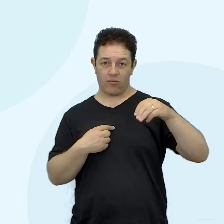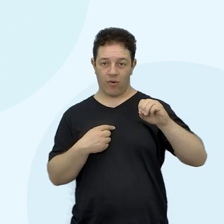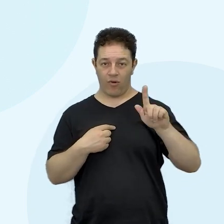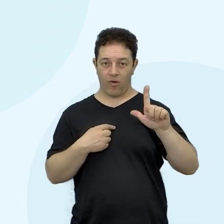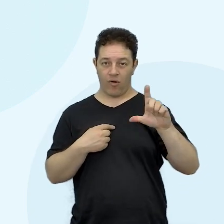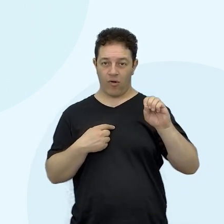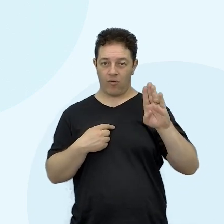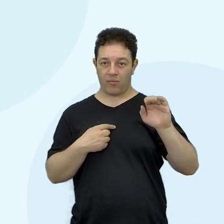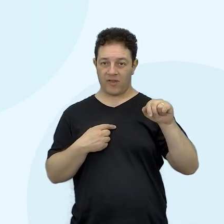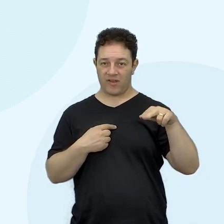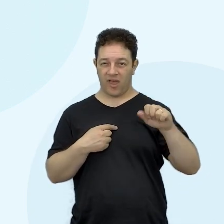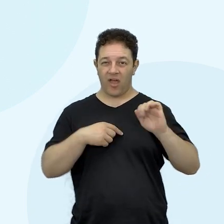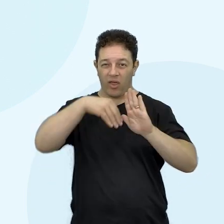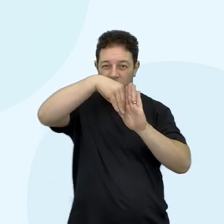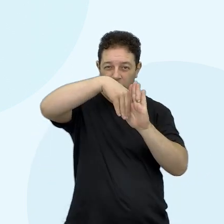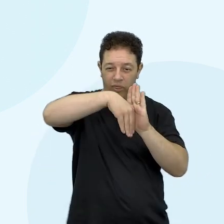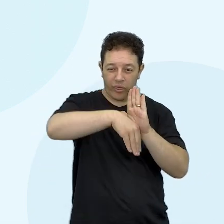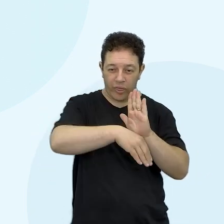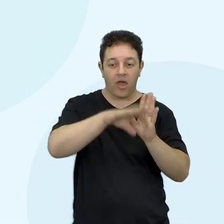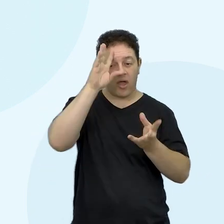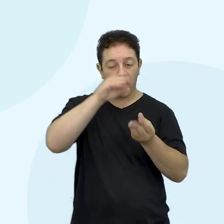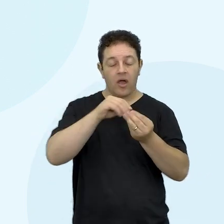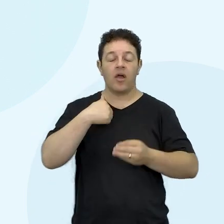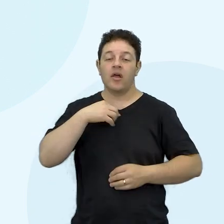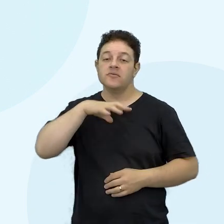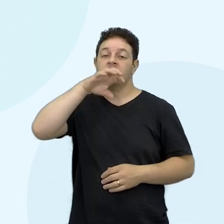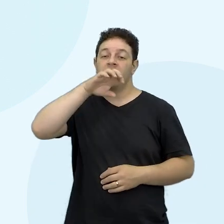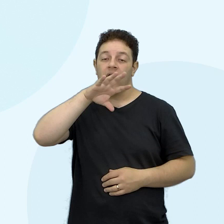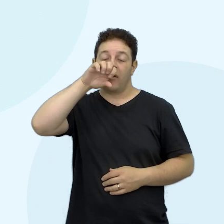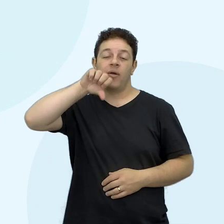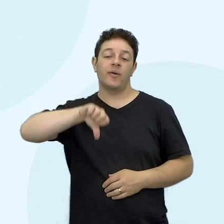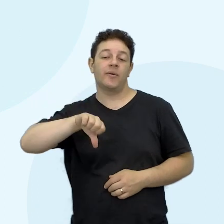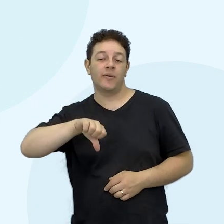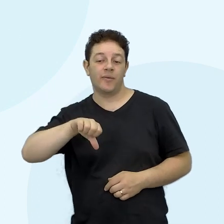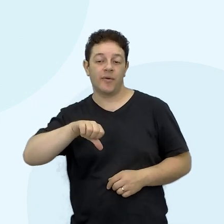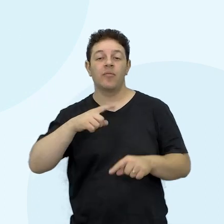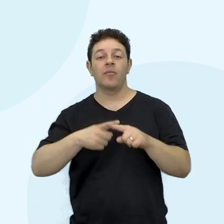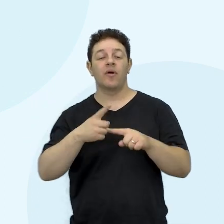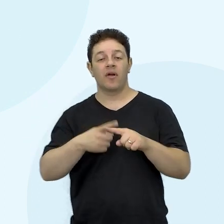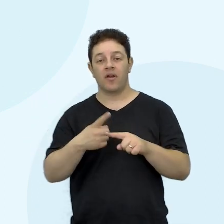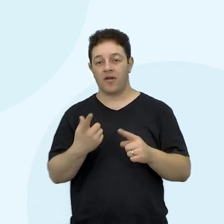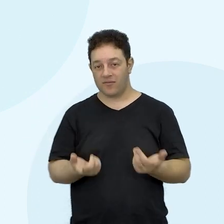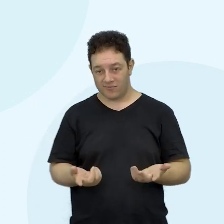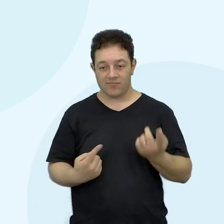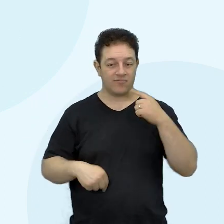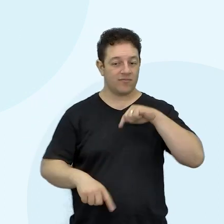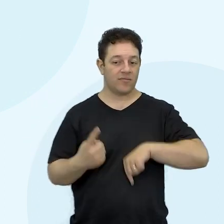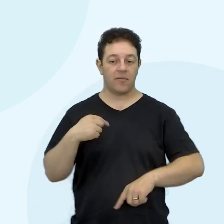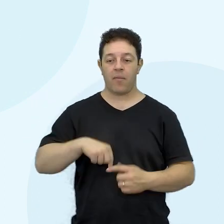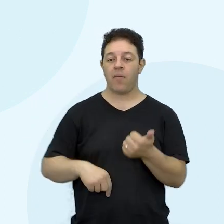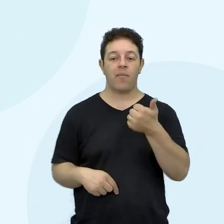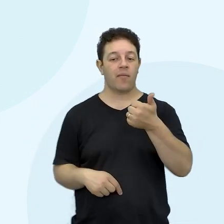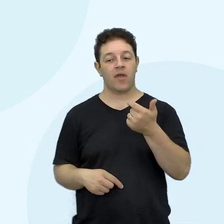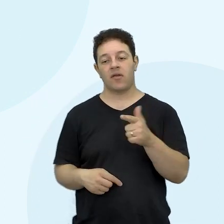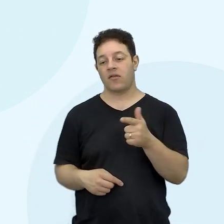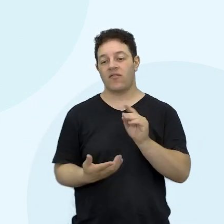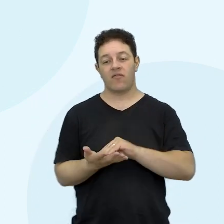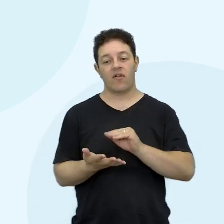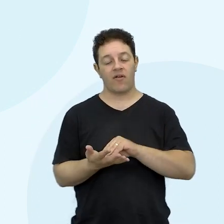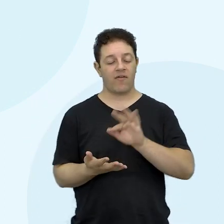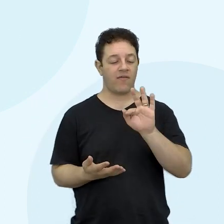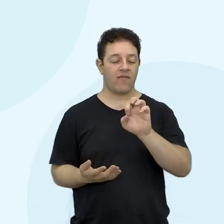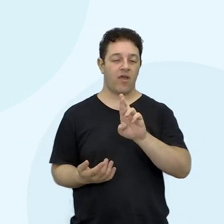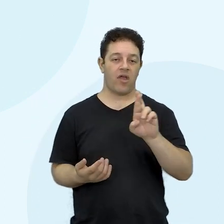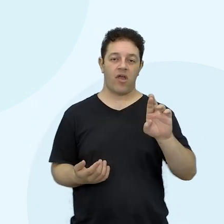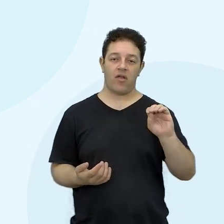então eu tenho uma queda dessa substância ligada ao ferro e, consequentemente, eu também tenho uma